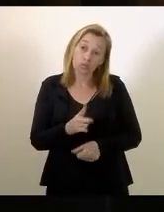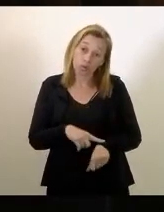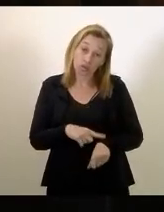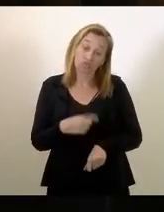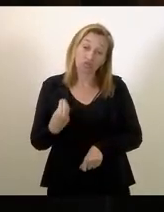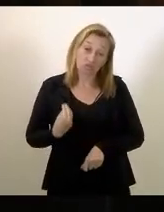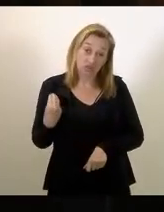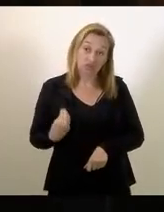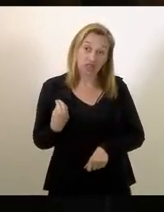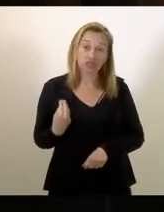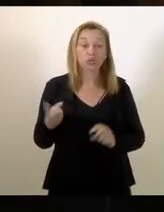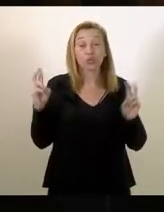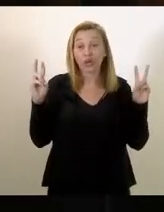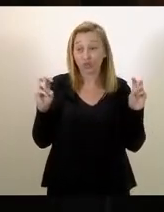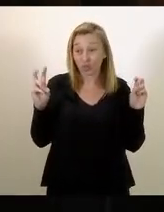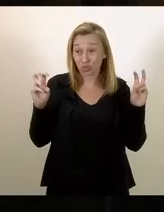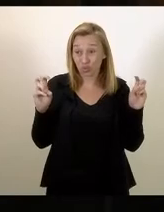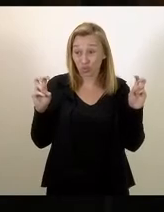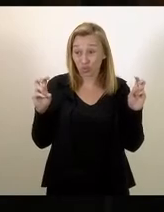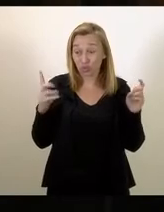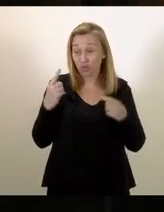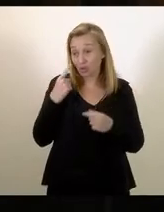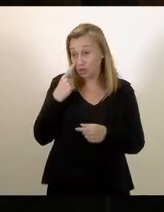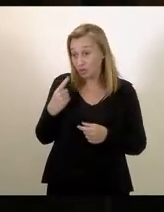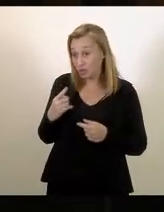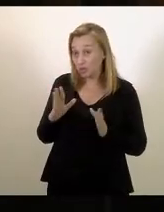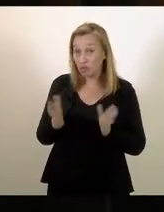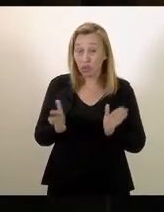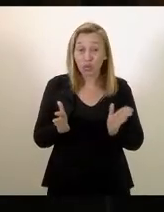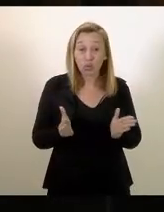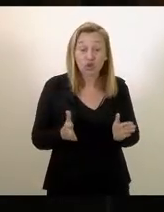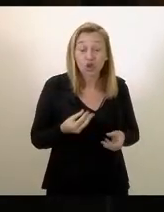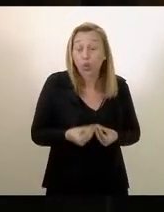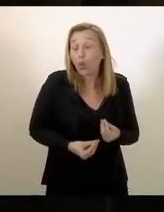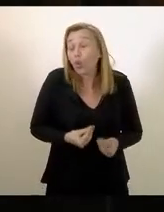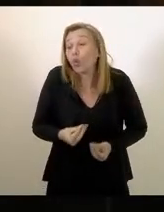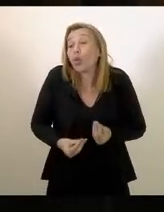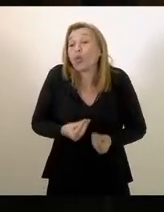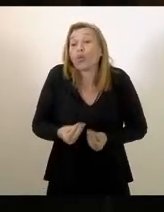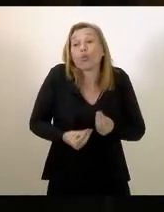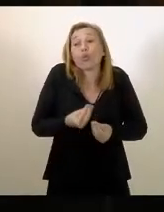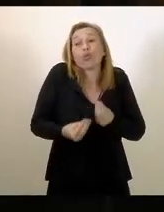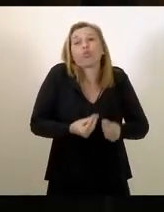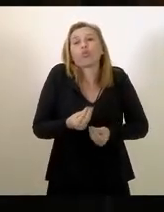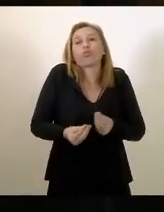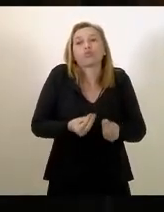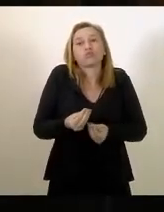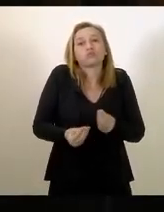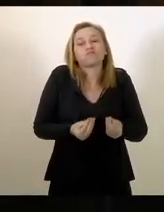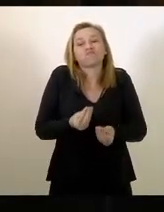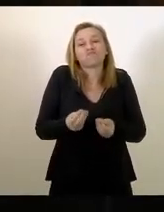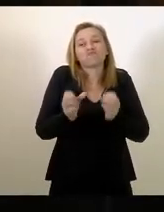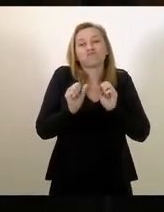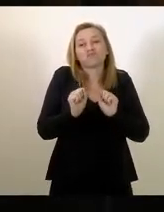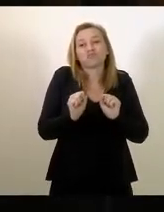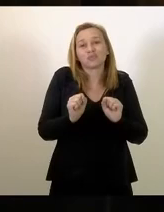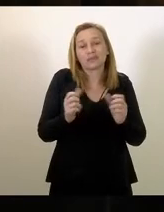a situação que nos encontramos e como que nós pudermos